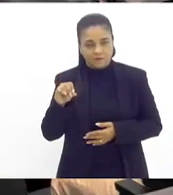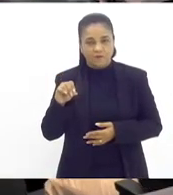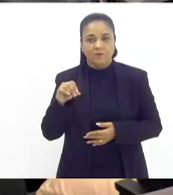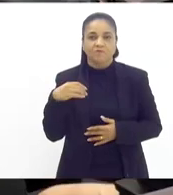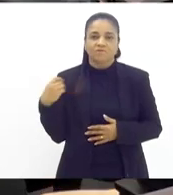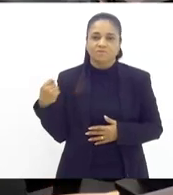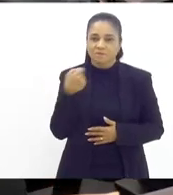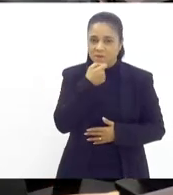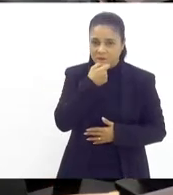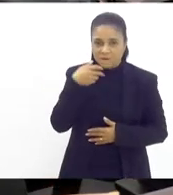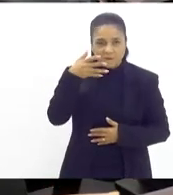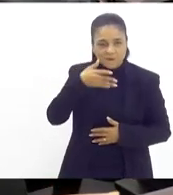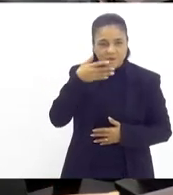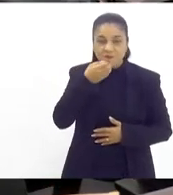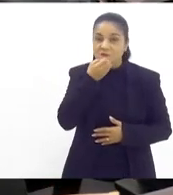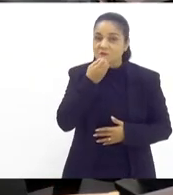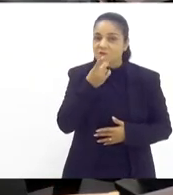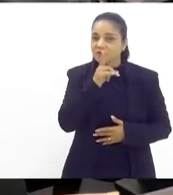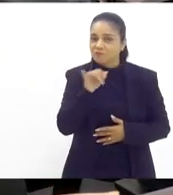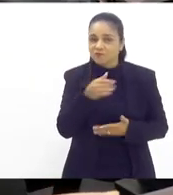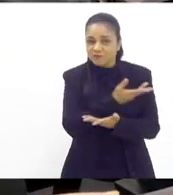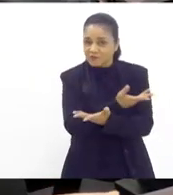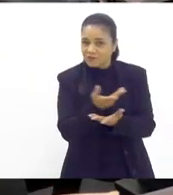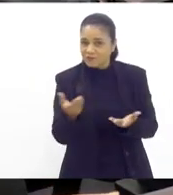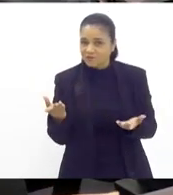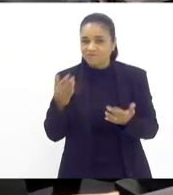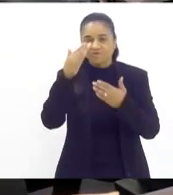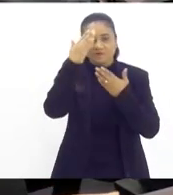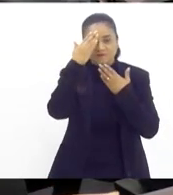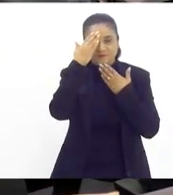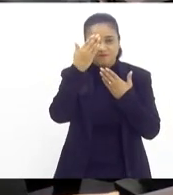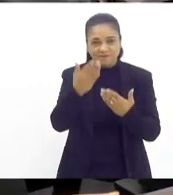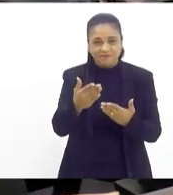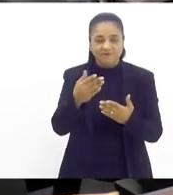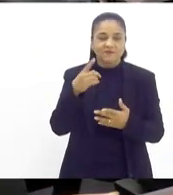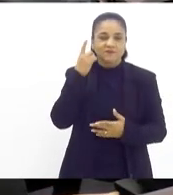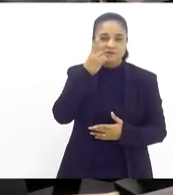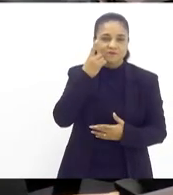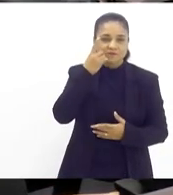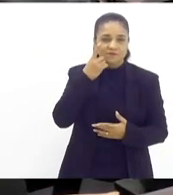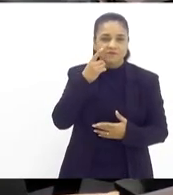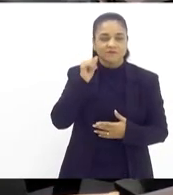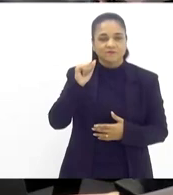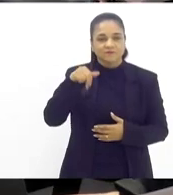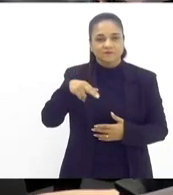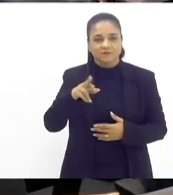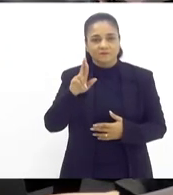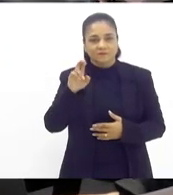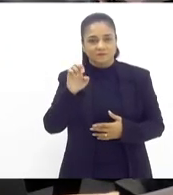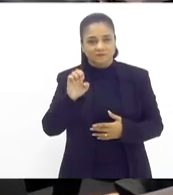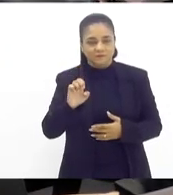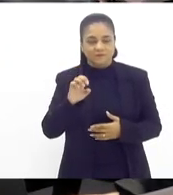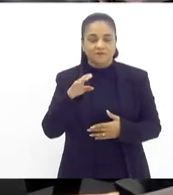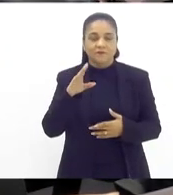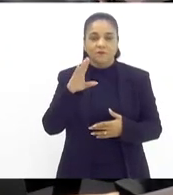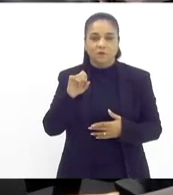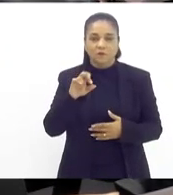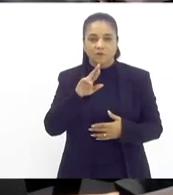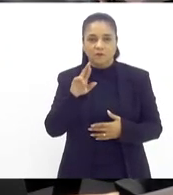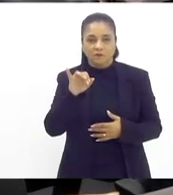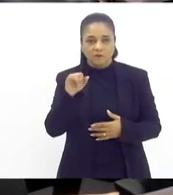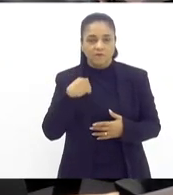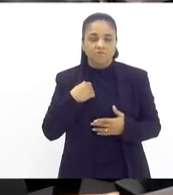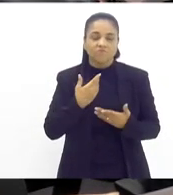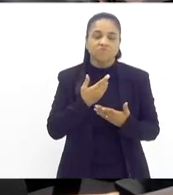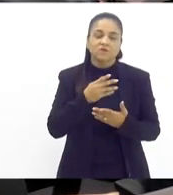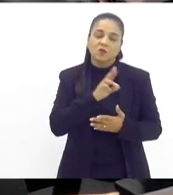Bom, bom dia a todos. Queria agradecer ao deputado André Correia o convite para participar desse debate. Em nome dele, cumprimentar todos